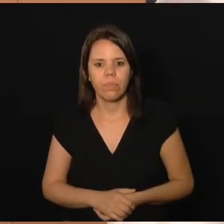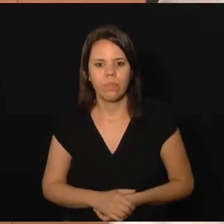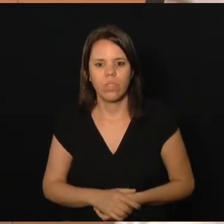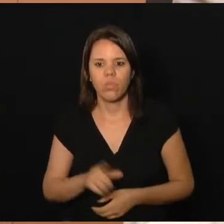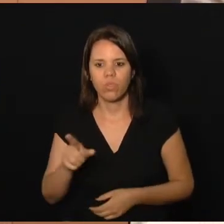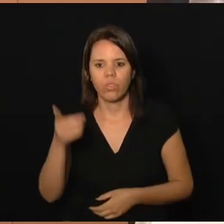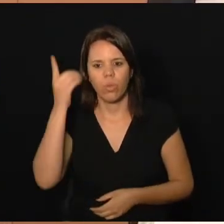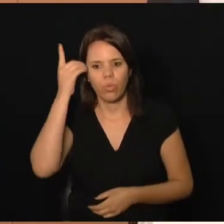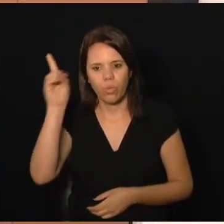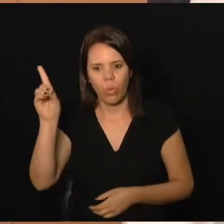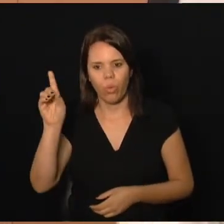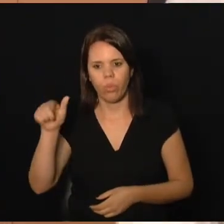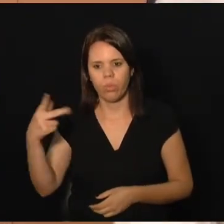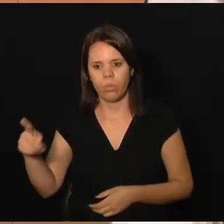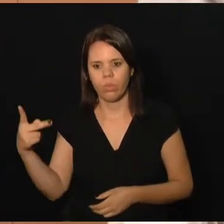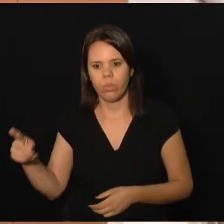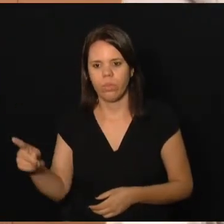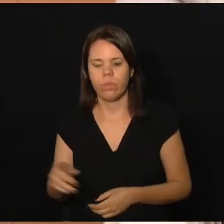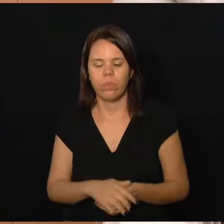né? E